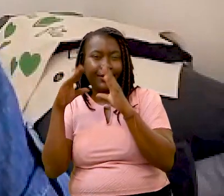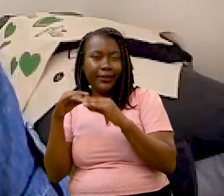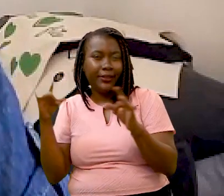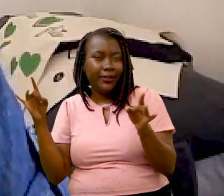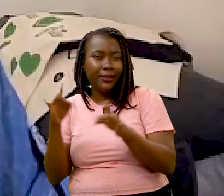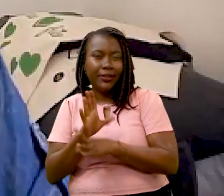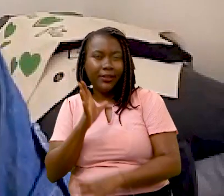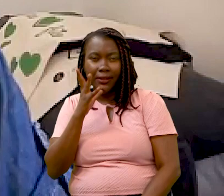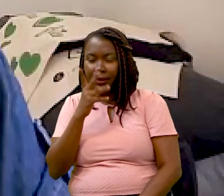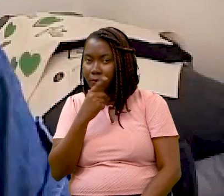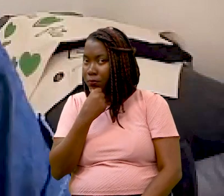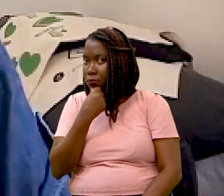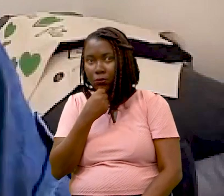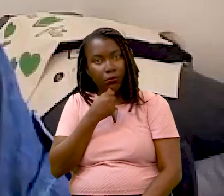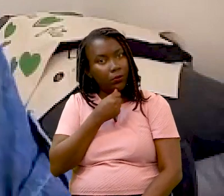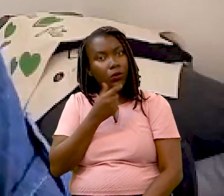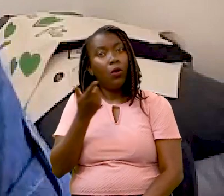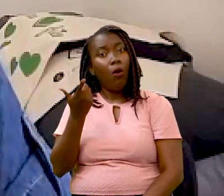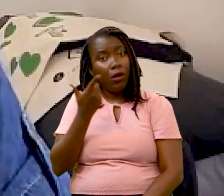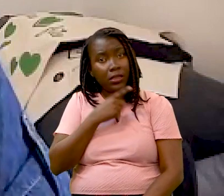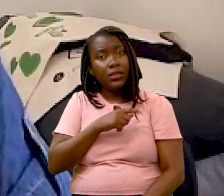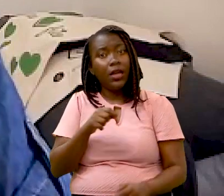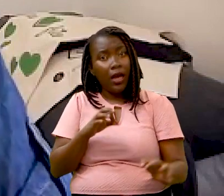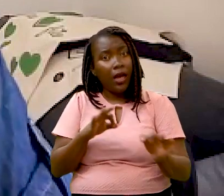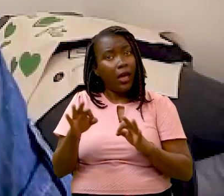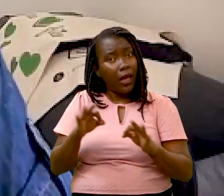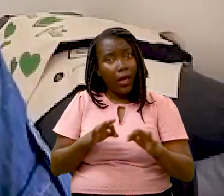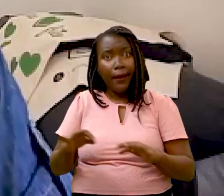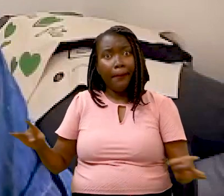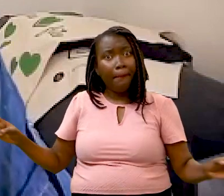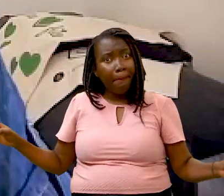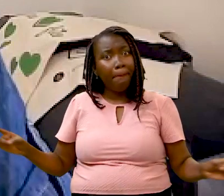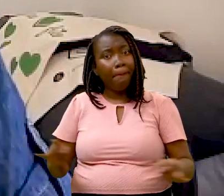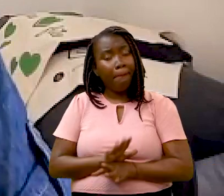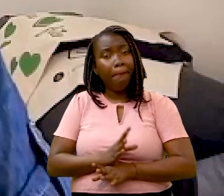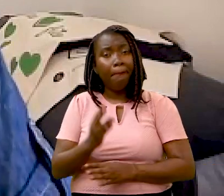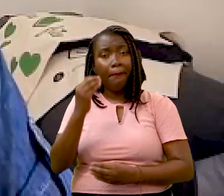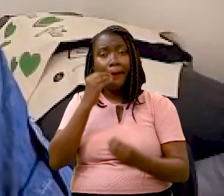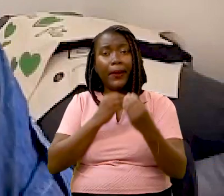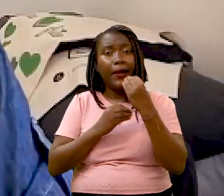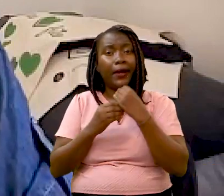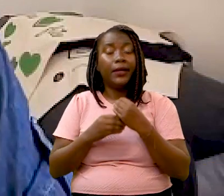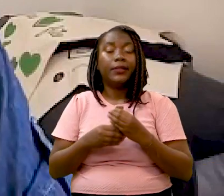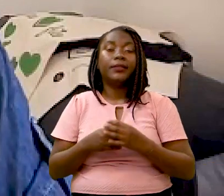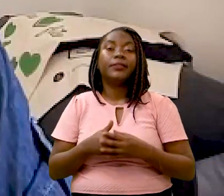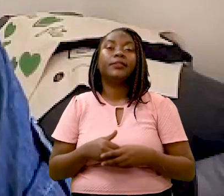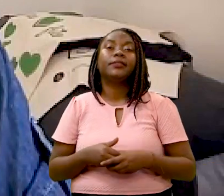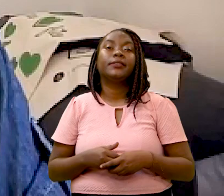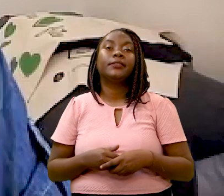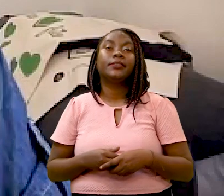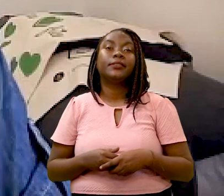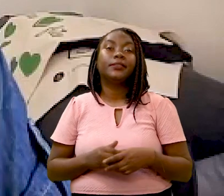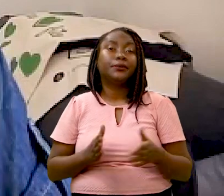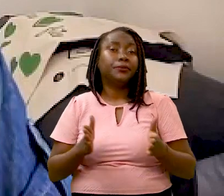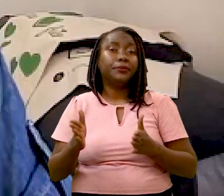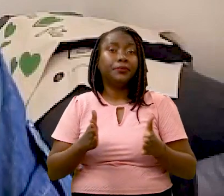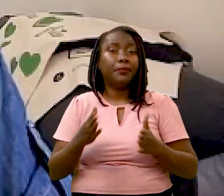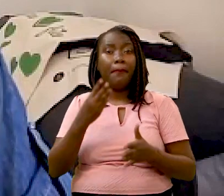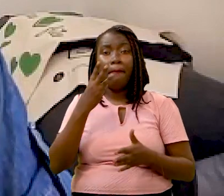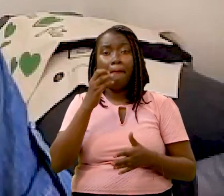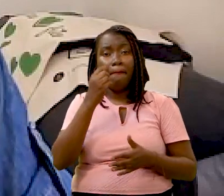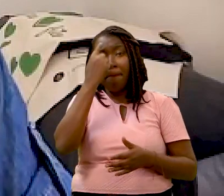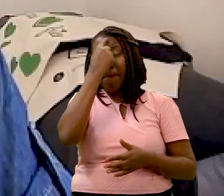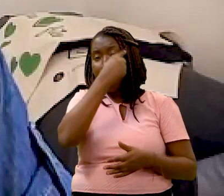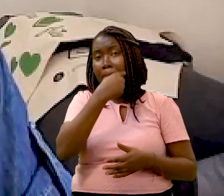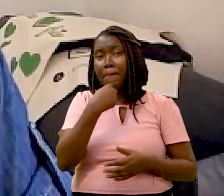completa é demorado. Nós conseguimos fazer um jantar completo, uma refeição completa, por um período de meia